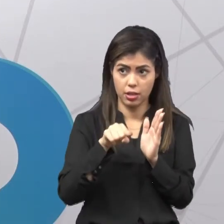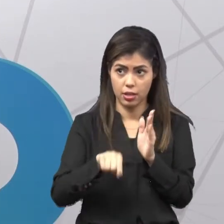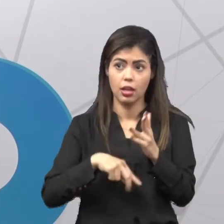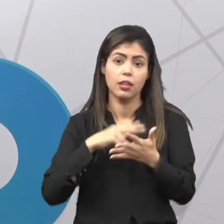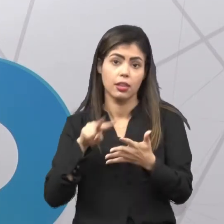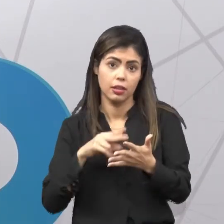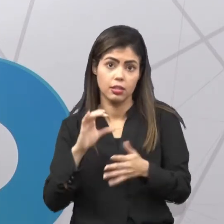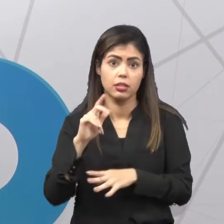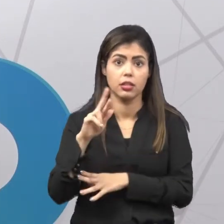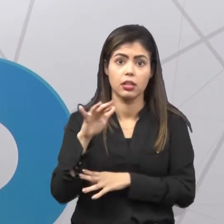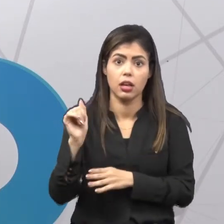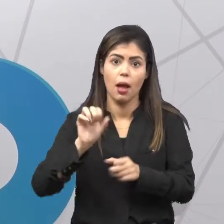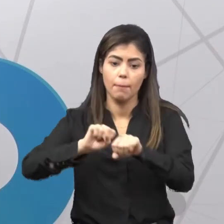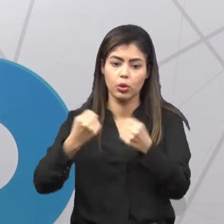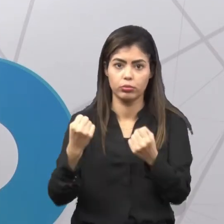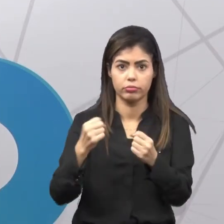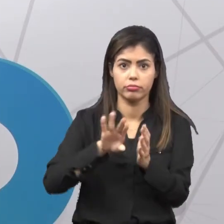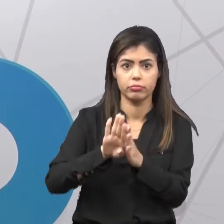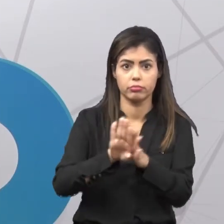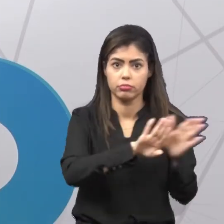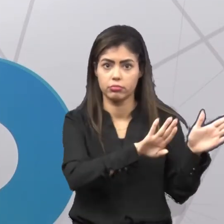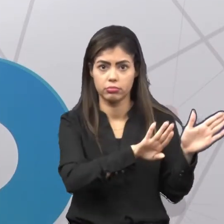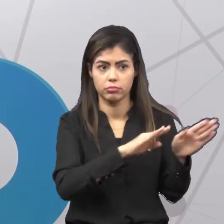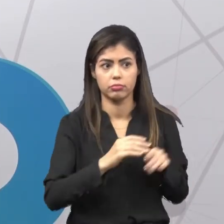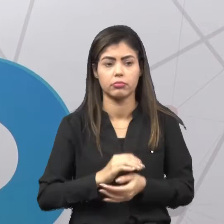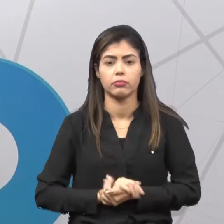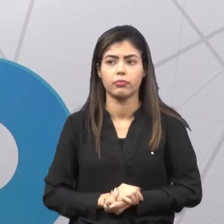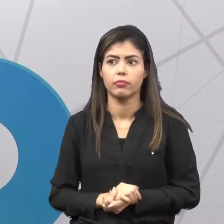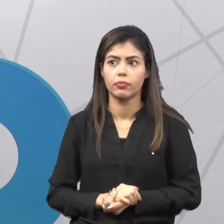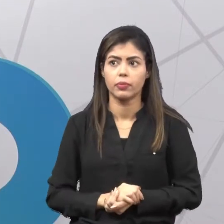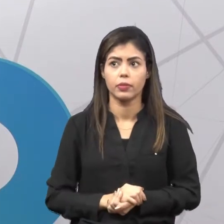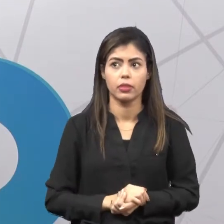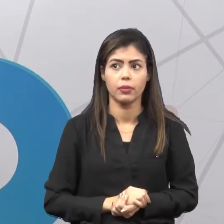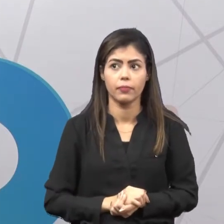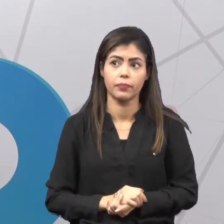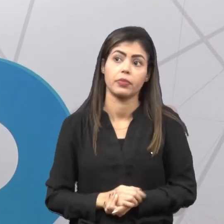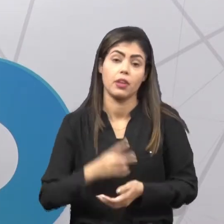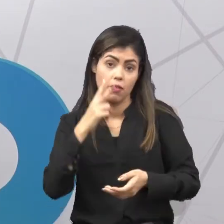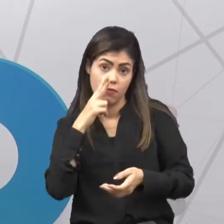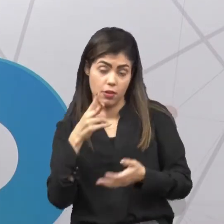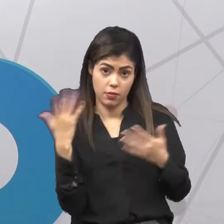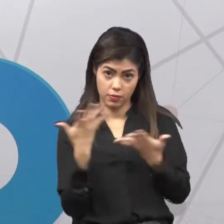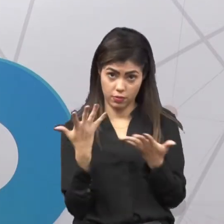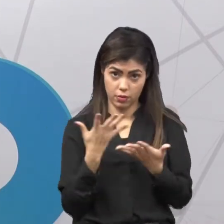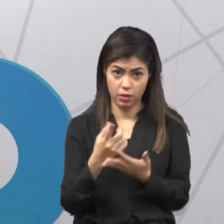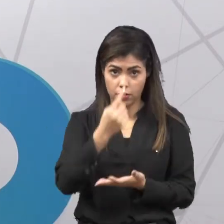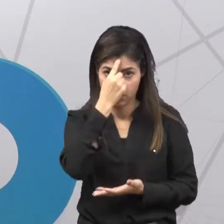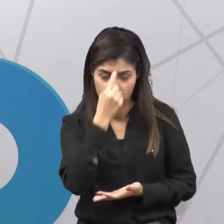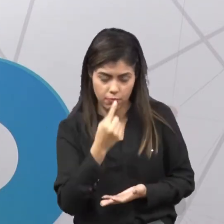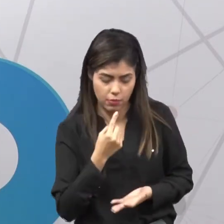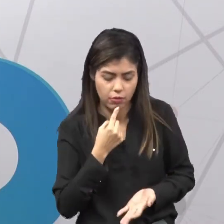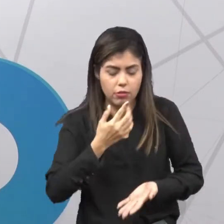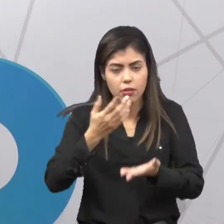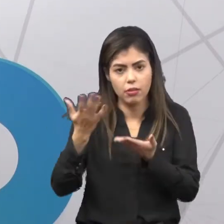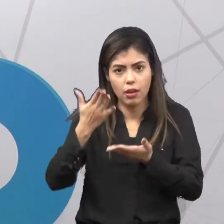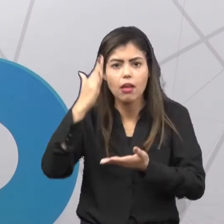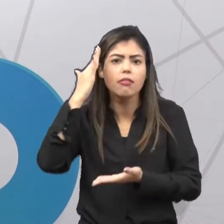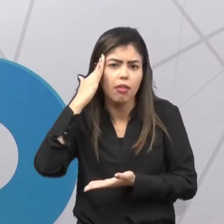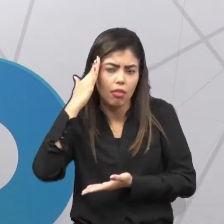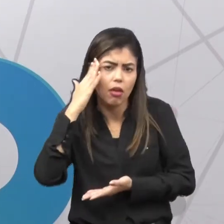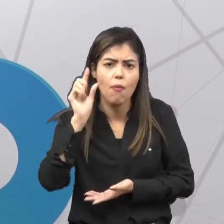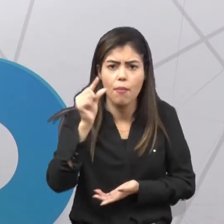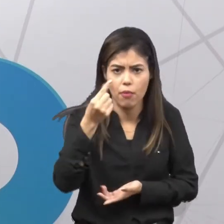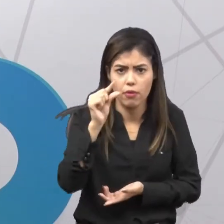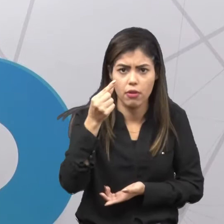dança clássica foram rompidas, certo? E aí nós vamos ver agora uma série de imagens para vocês